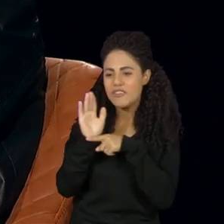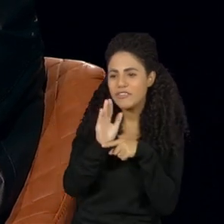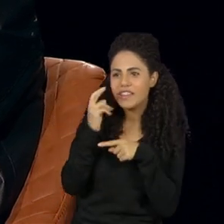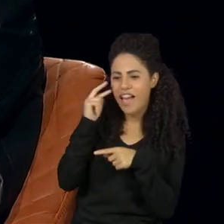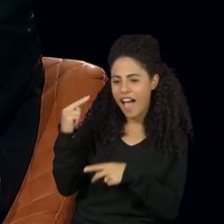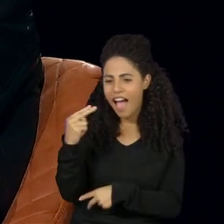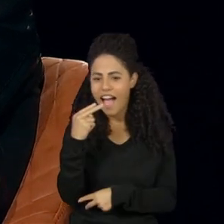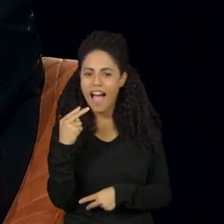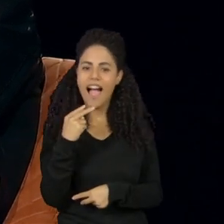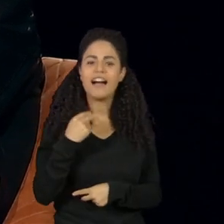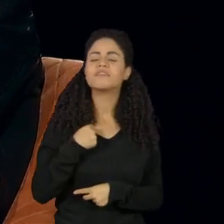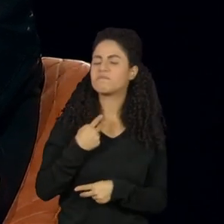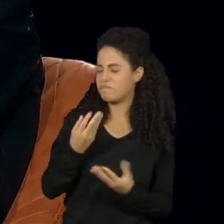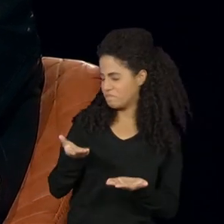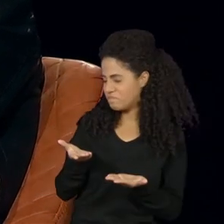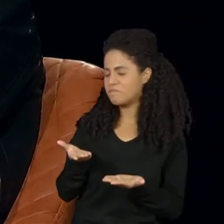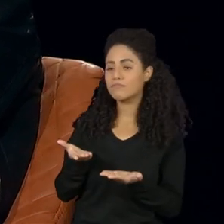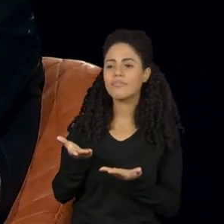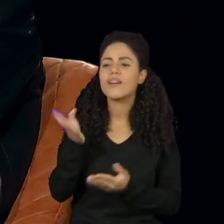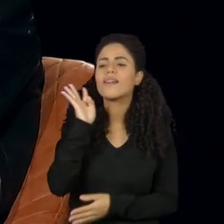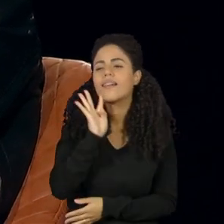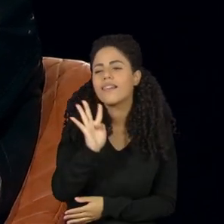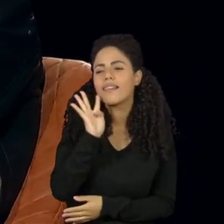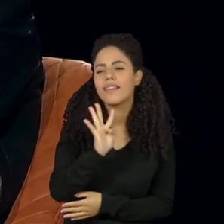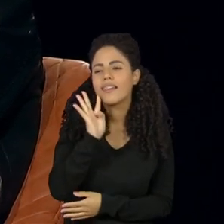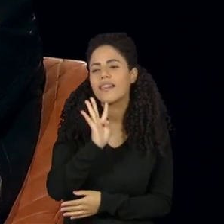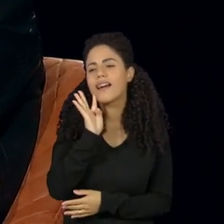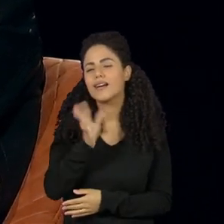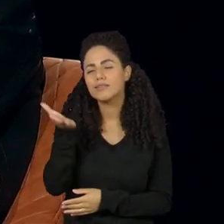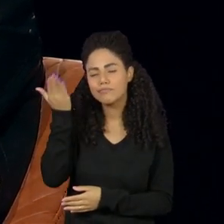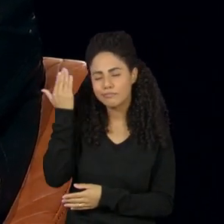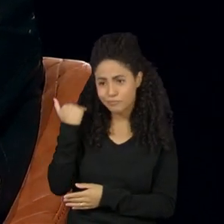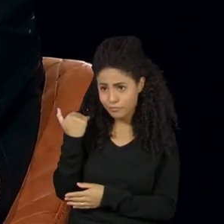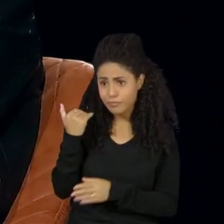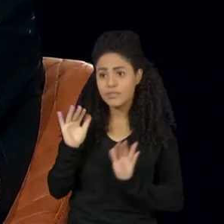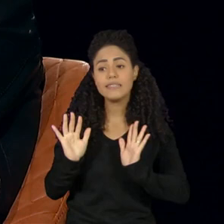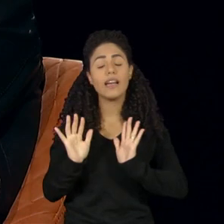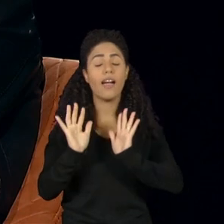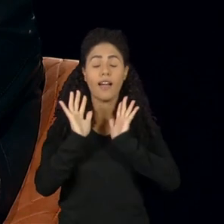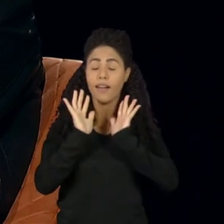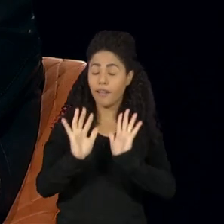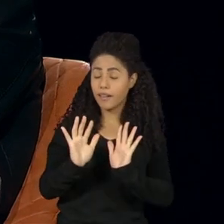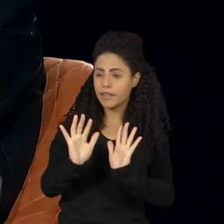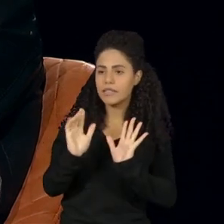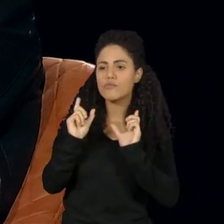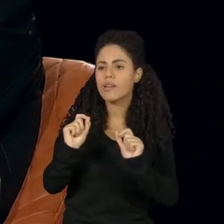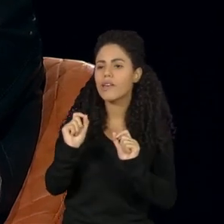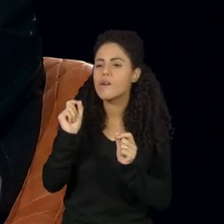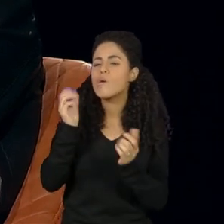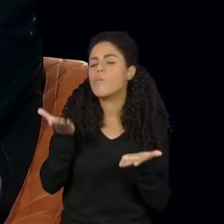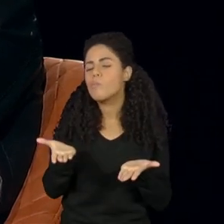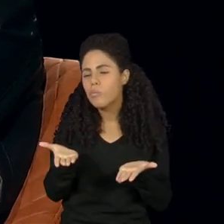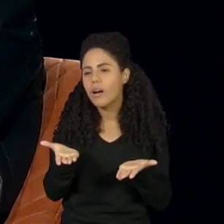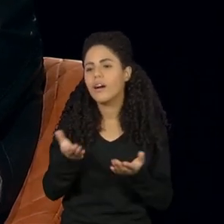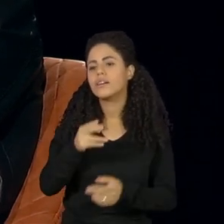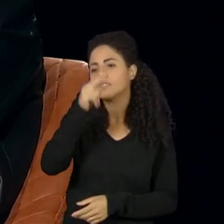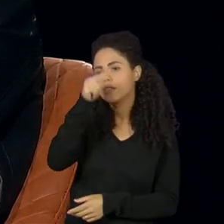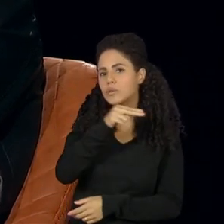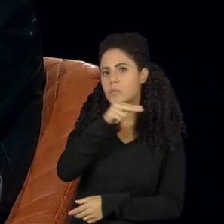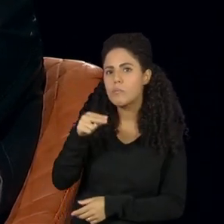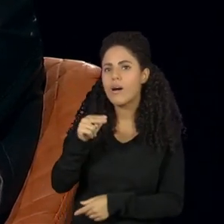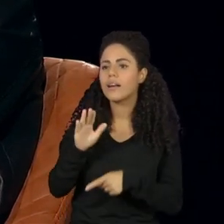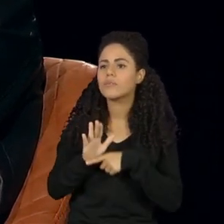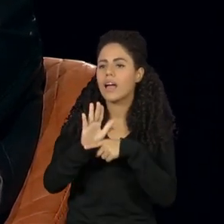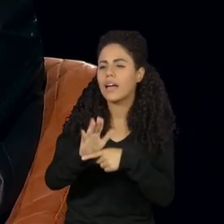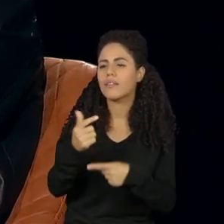feios existem. Então, era bacana pra gente, pelo menos isso. Então, aí, quando o pai... Quem quer ir pro seminário?